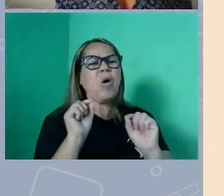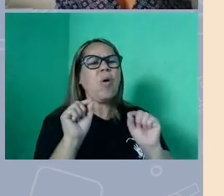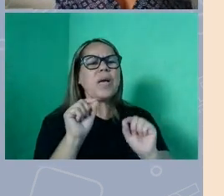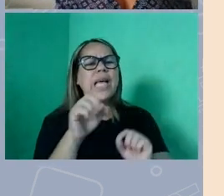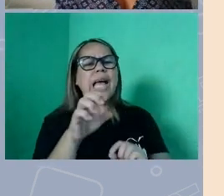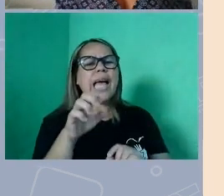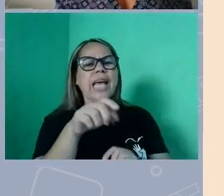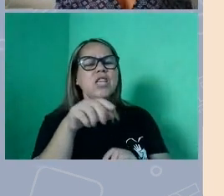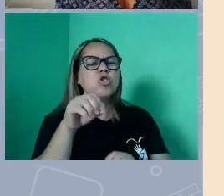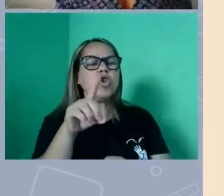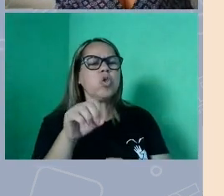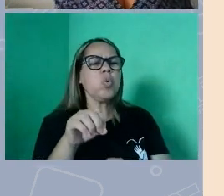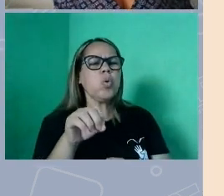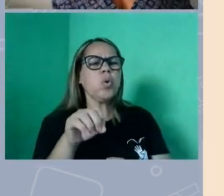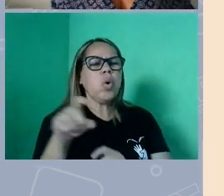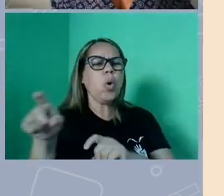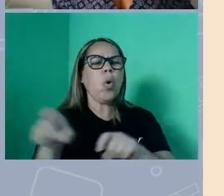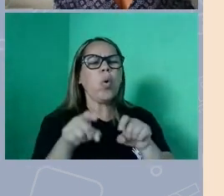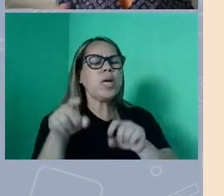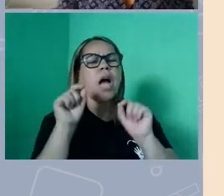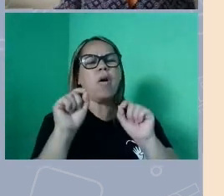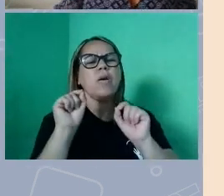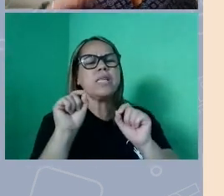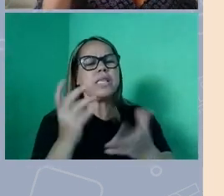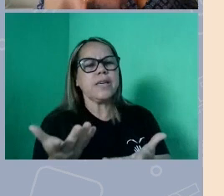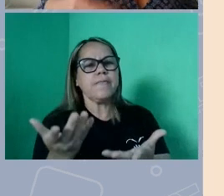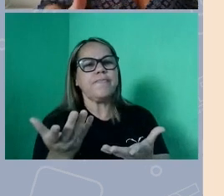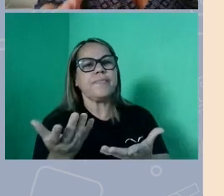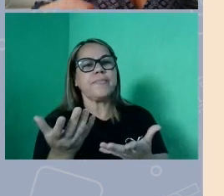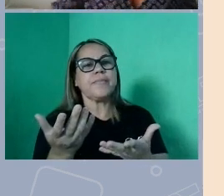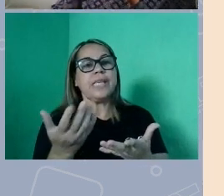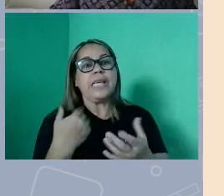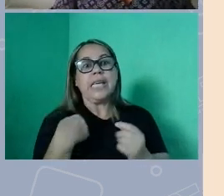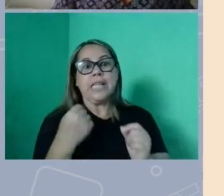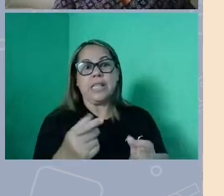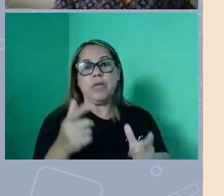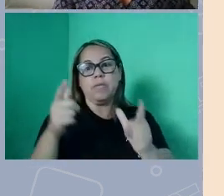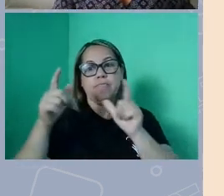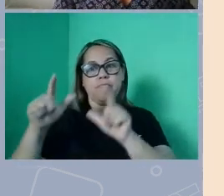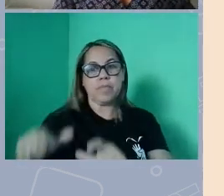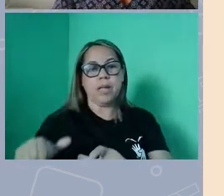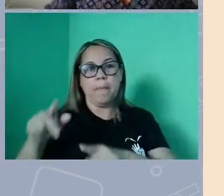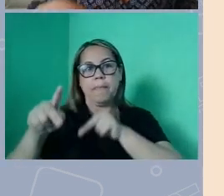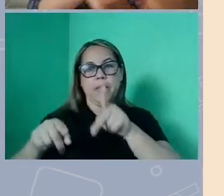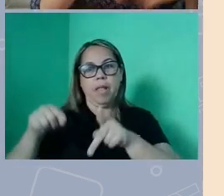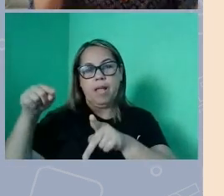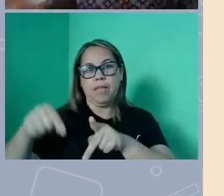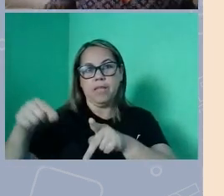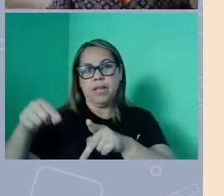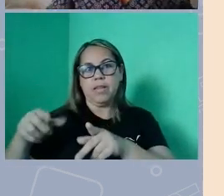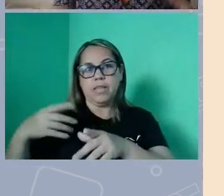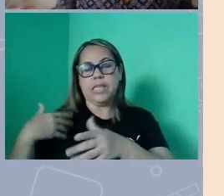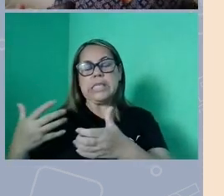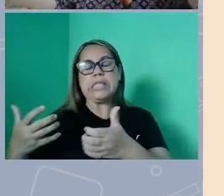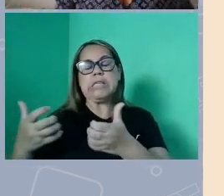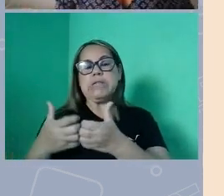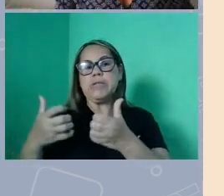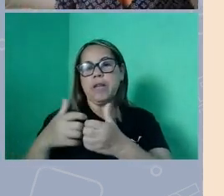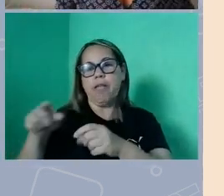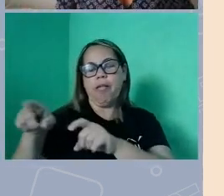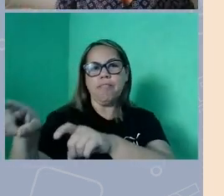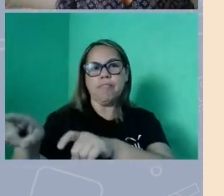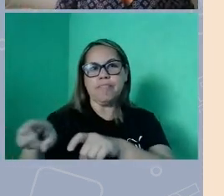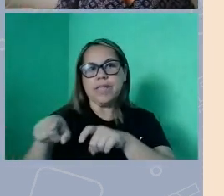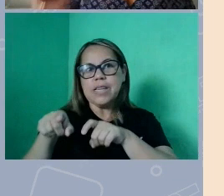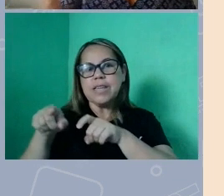rural vamos lembrar o êxodo rural é a saída da população que habita as zonas rurais